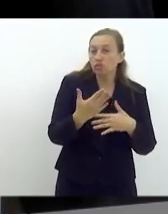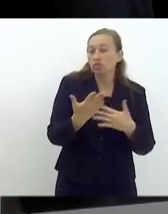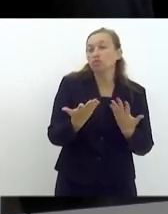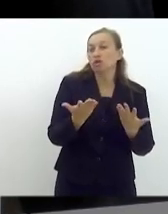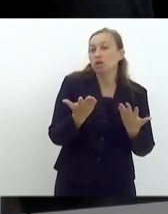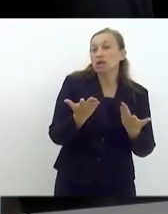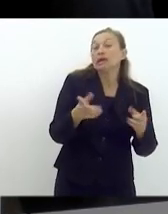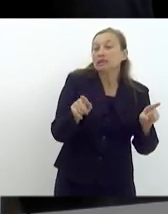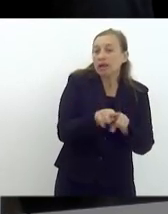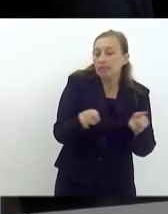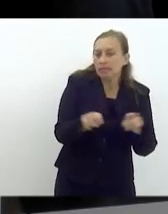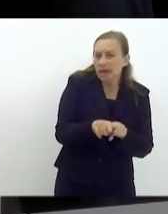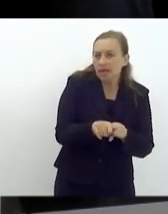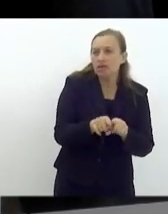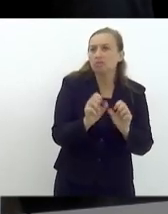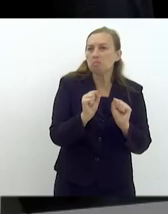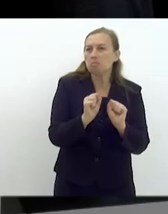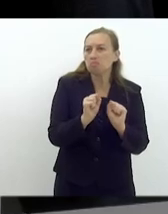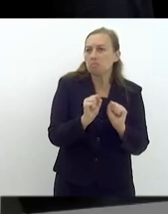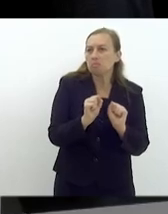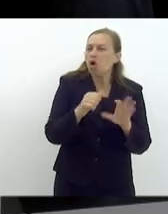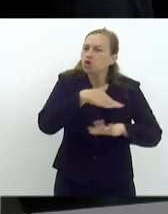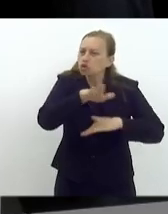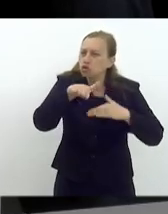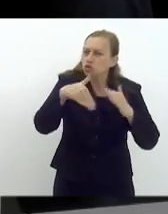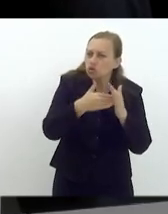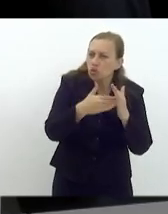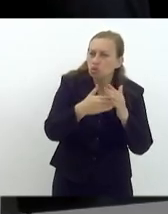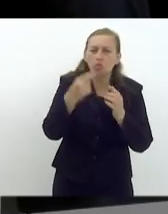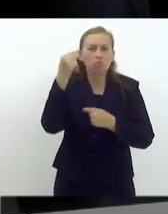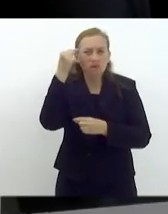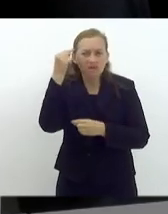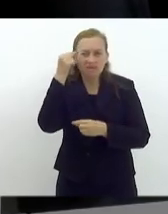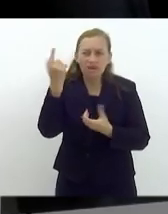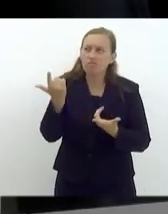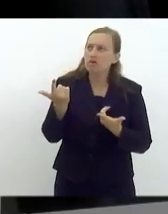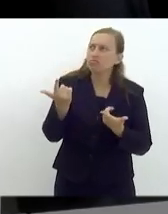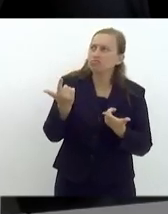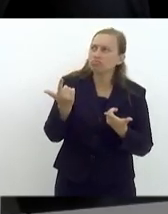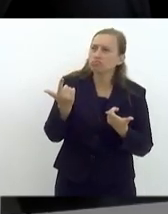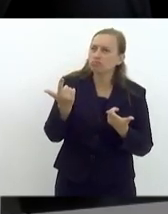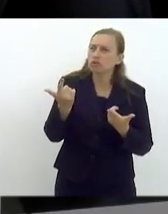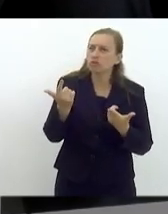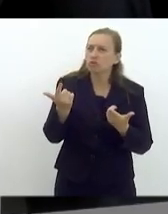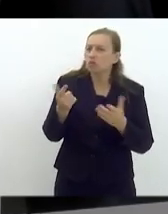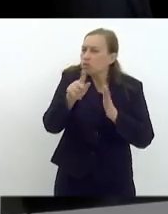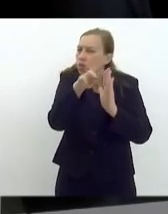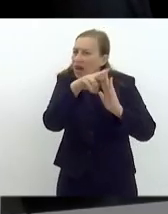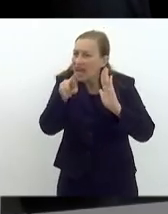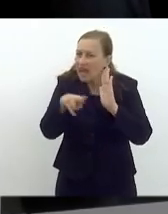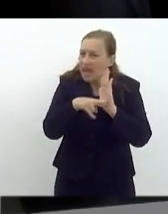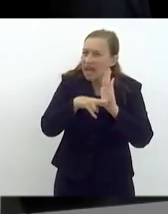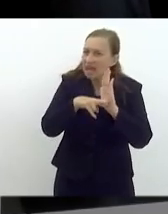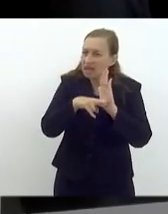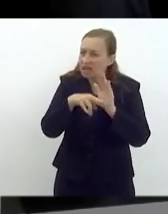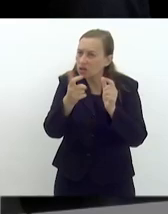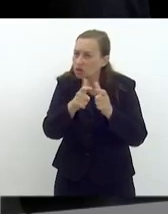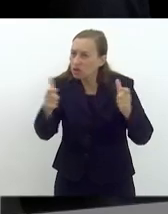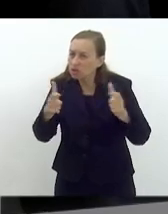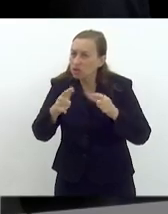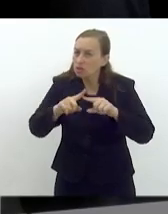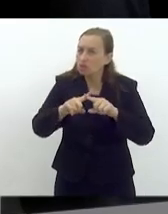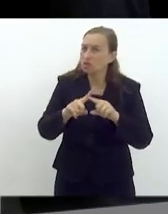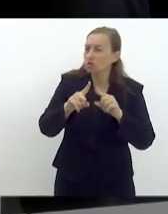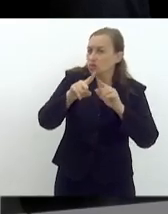também eu acho que toda toda reflexão ela demanda a gente pensar enquanto regra Ampla ou enquanto medida